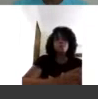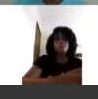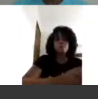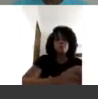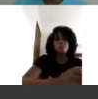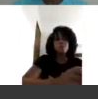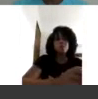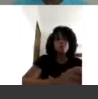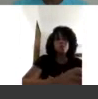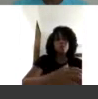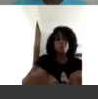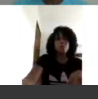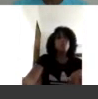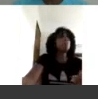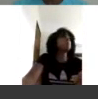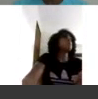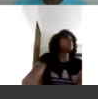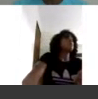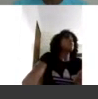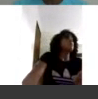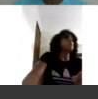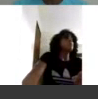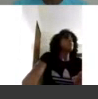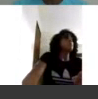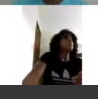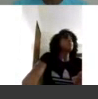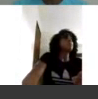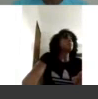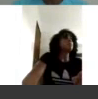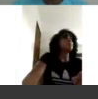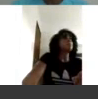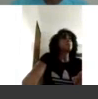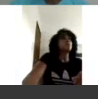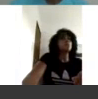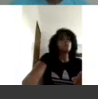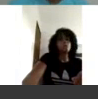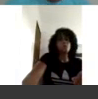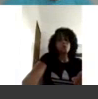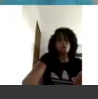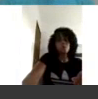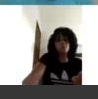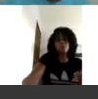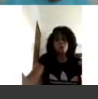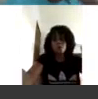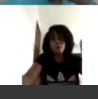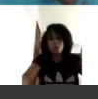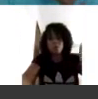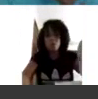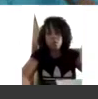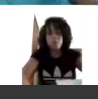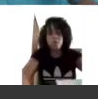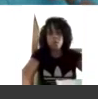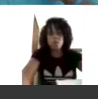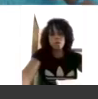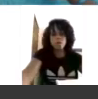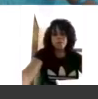essas atividades e se estavam sendo uma atividade positiva ou se estava tendo um resultado ou algo assim.